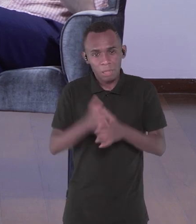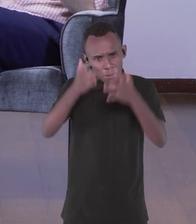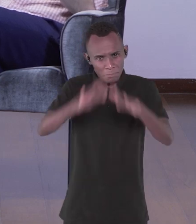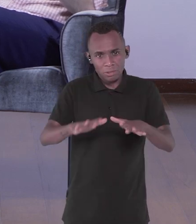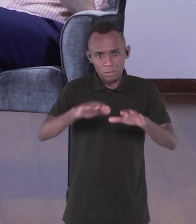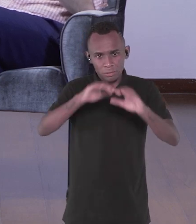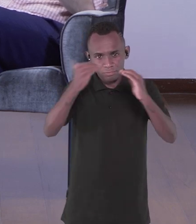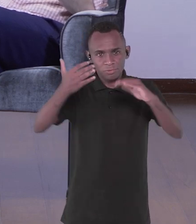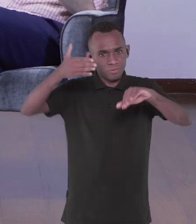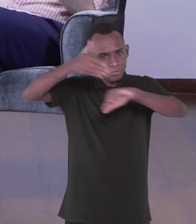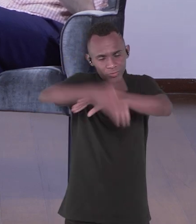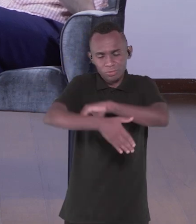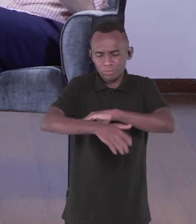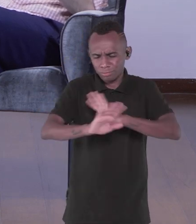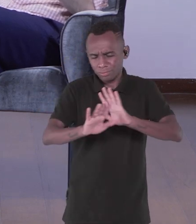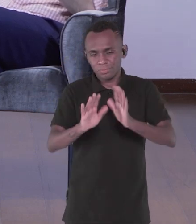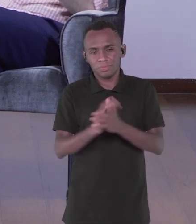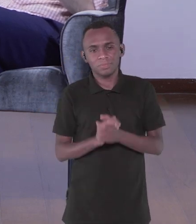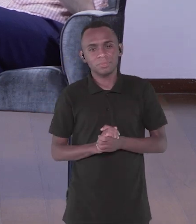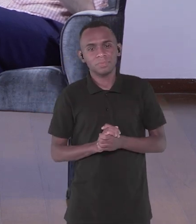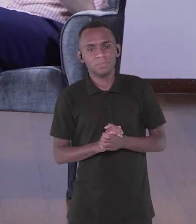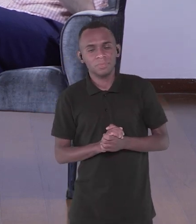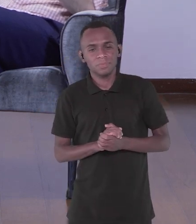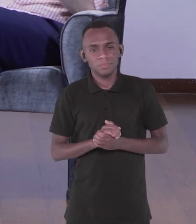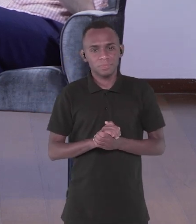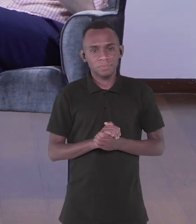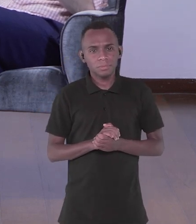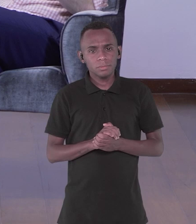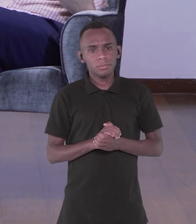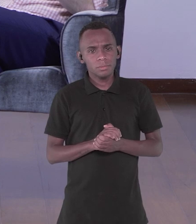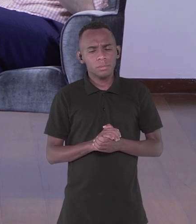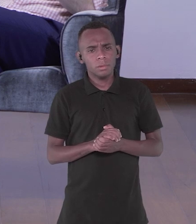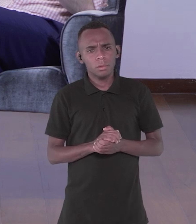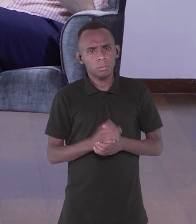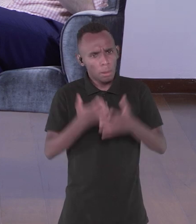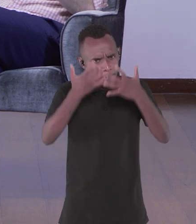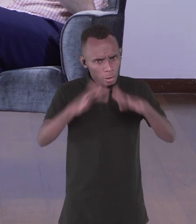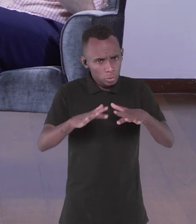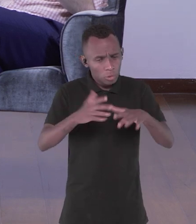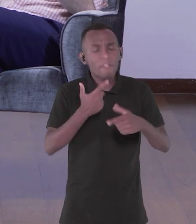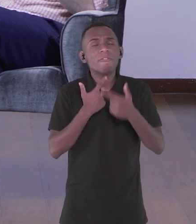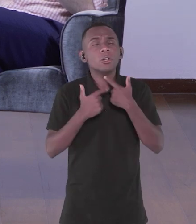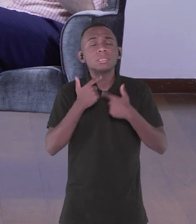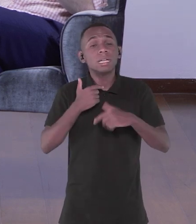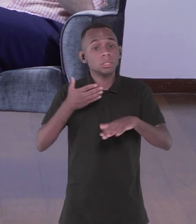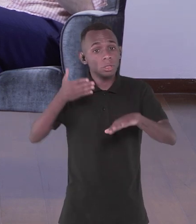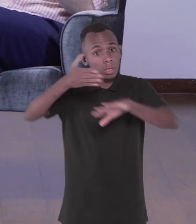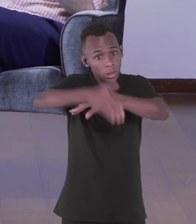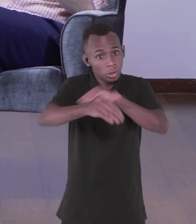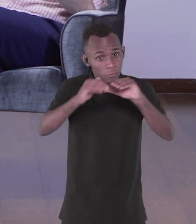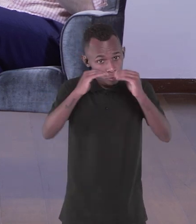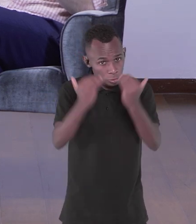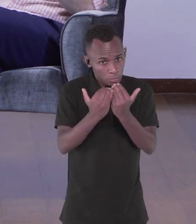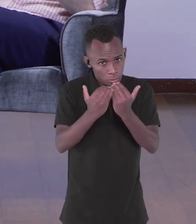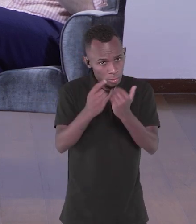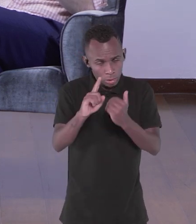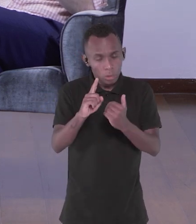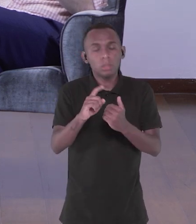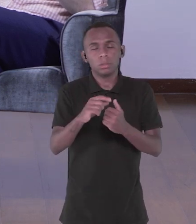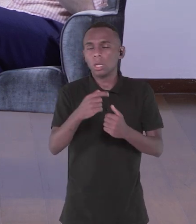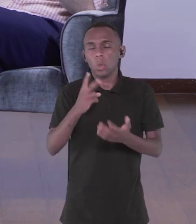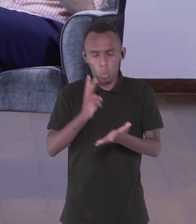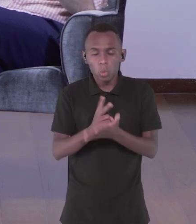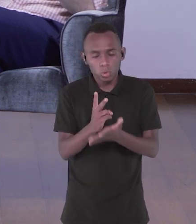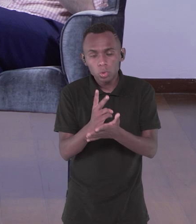desistir. O Juca Kfouri que me fala, né? Mas você não desistiu de ir no jogo, não, né? Não, tanto que eu cheguei aqui e fui no futebol.